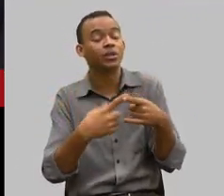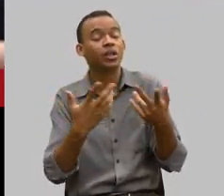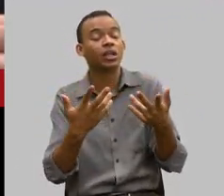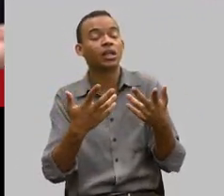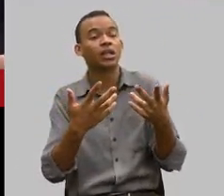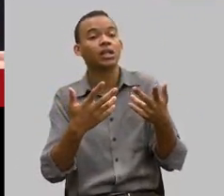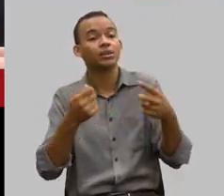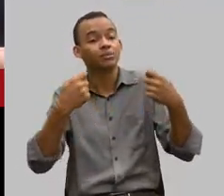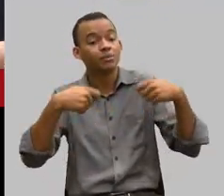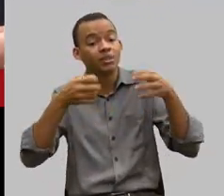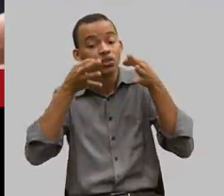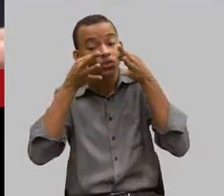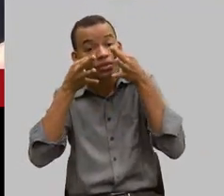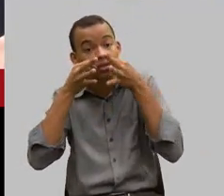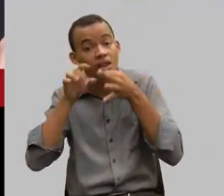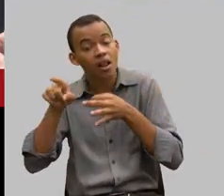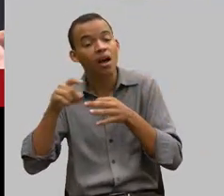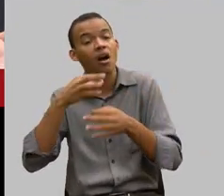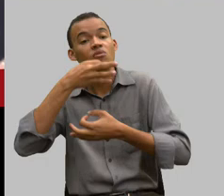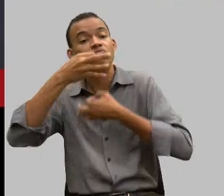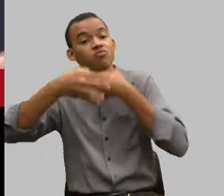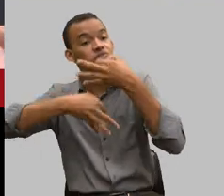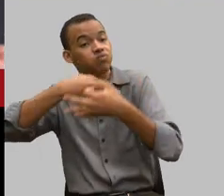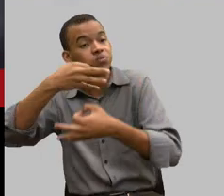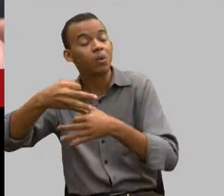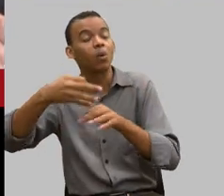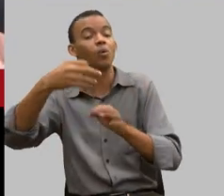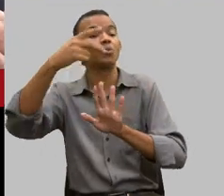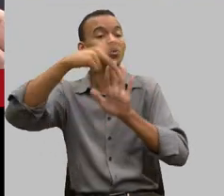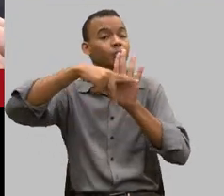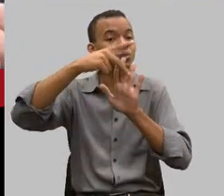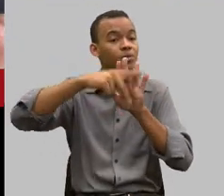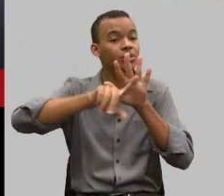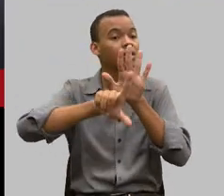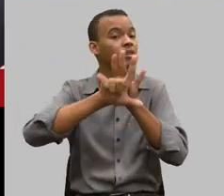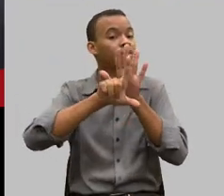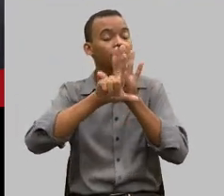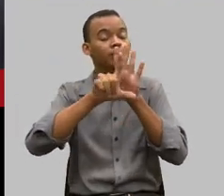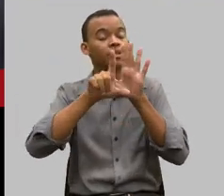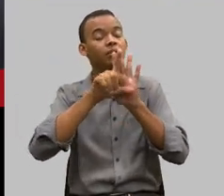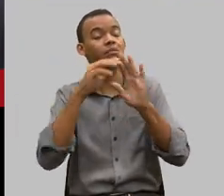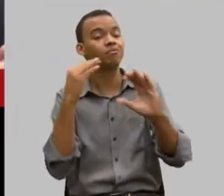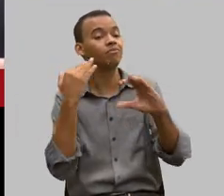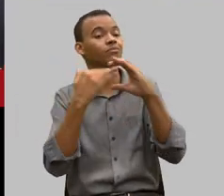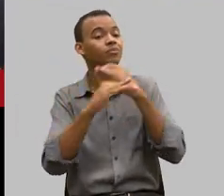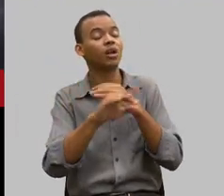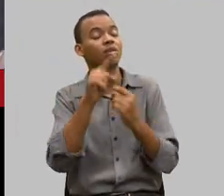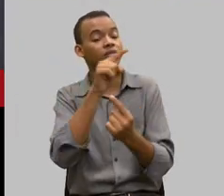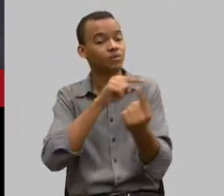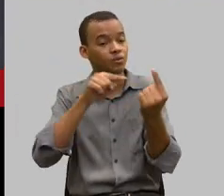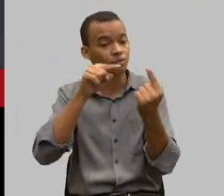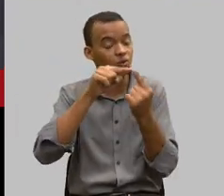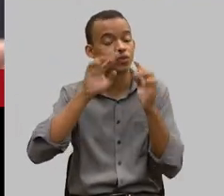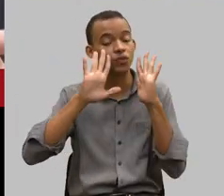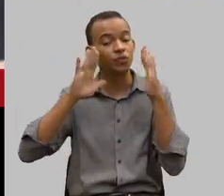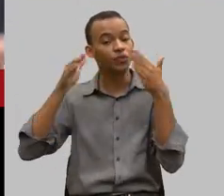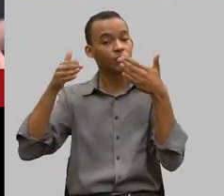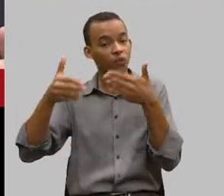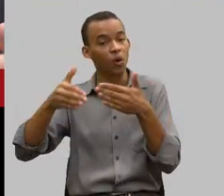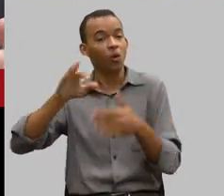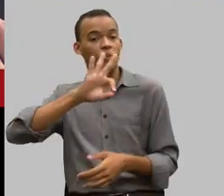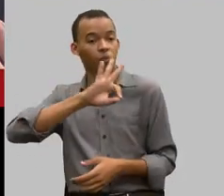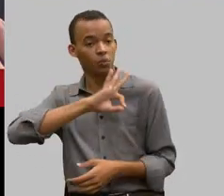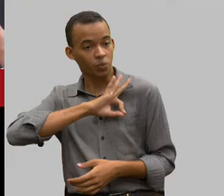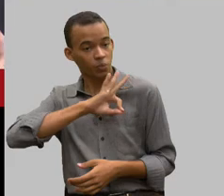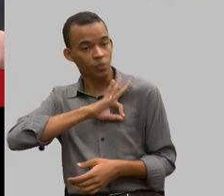as sugestões de encaminhar projetos de lei para casa específicos que trate dos militares policiais e